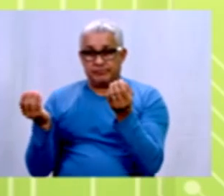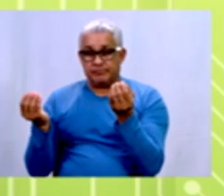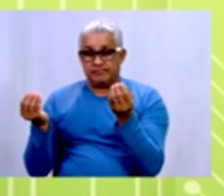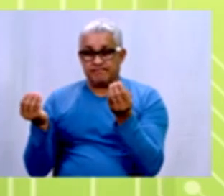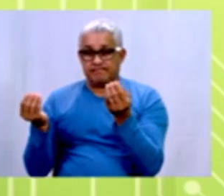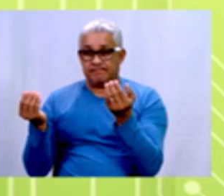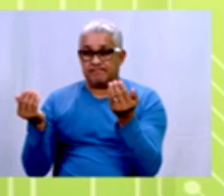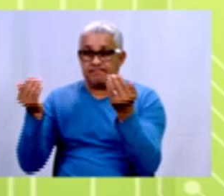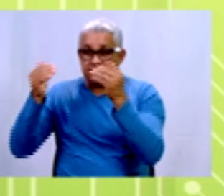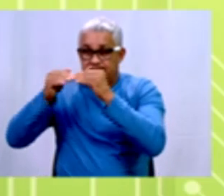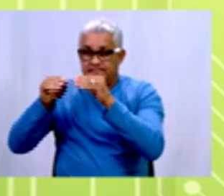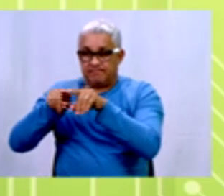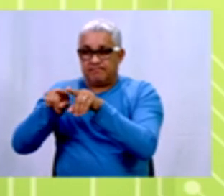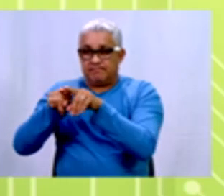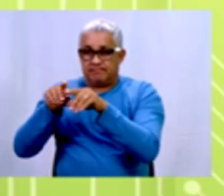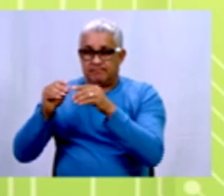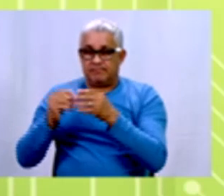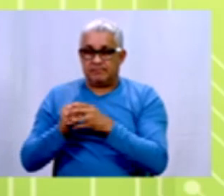melhor,